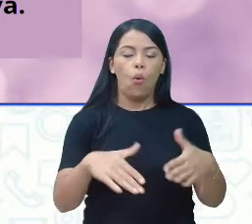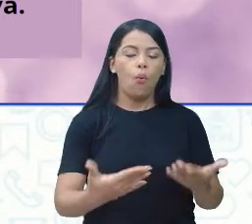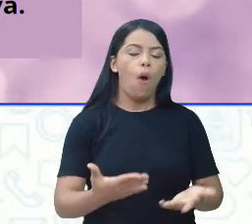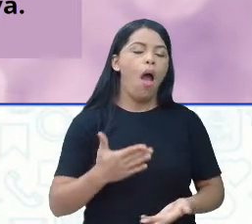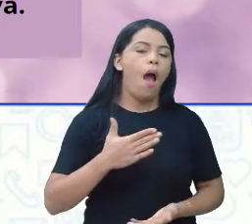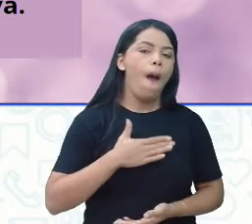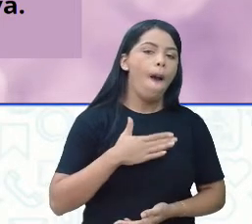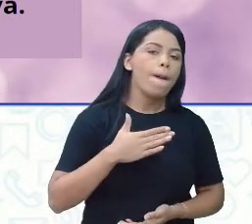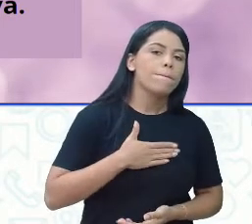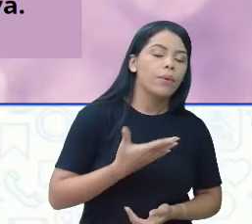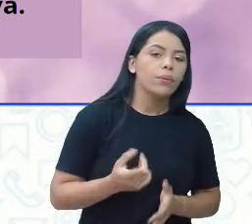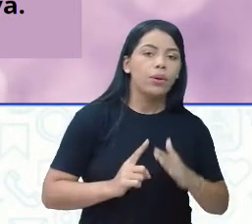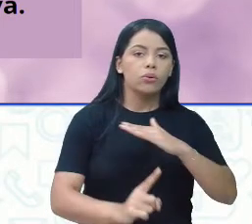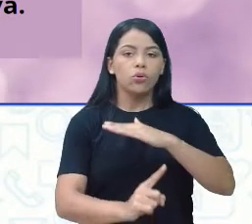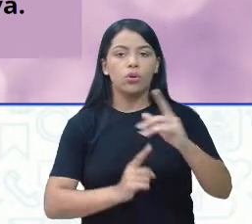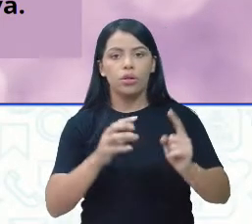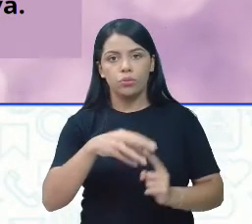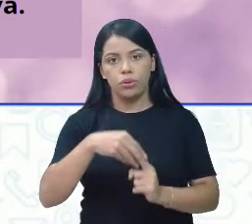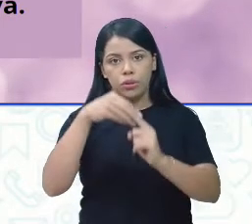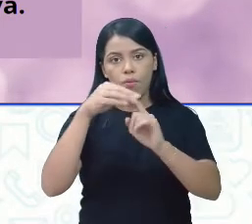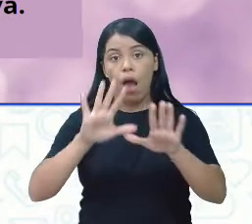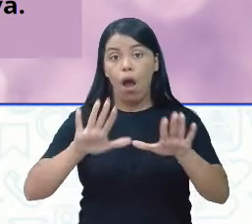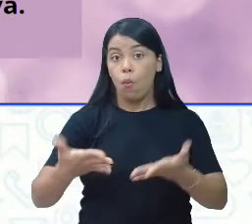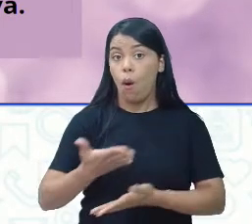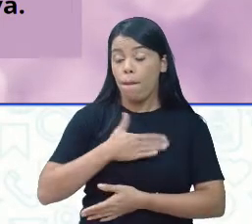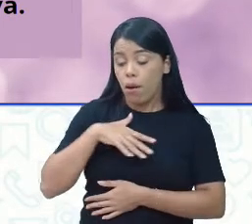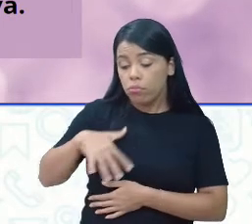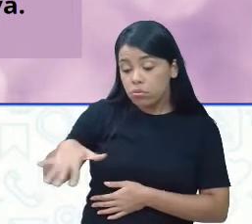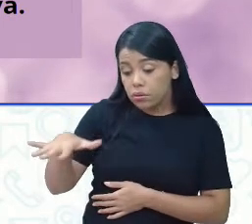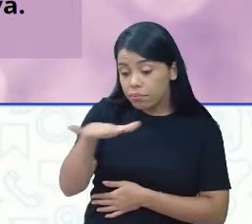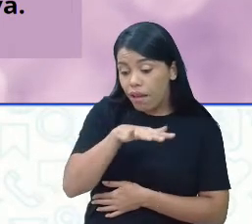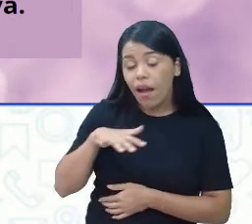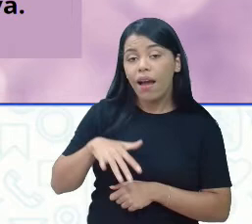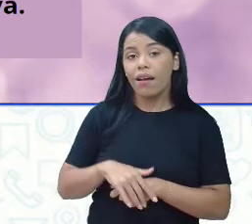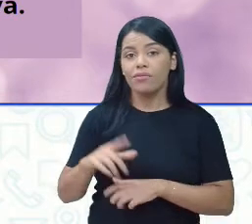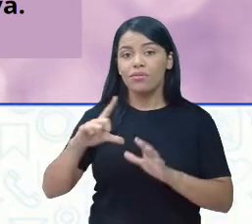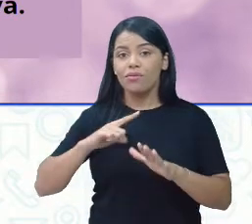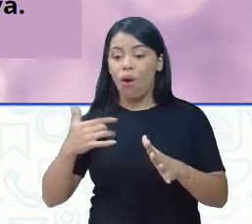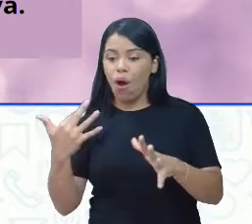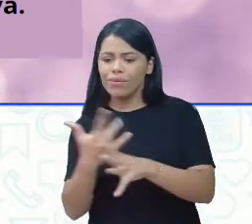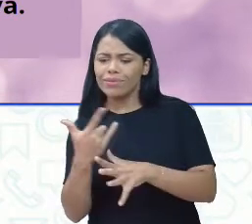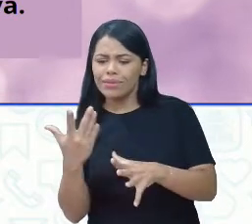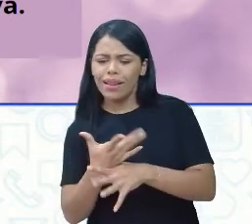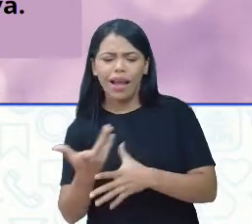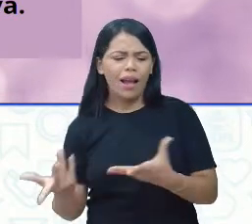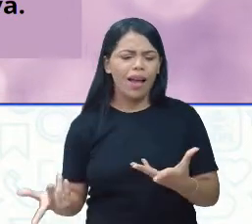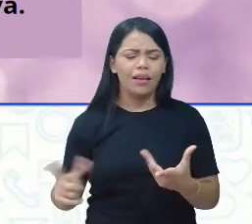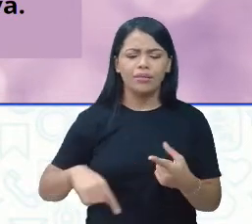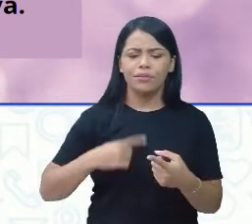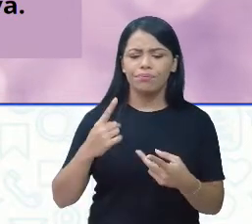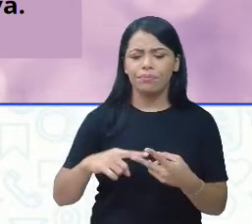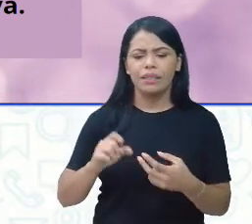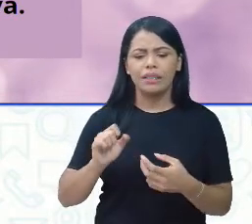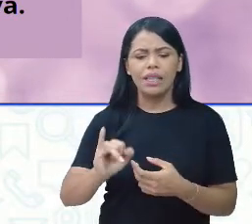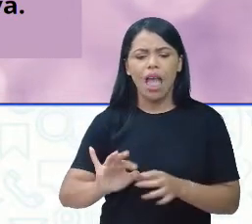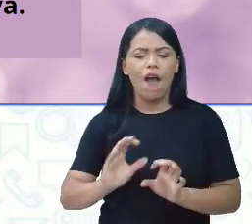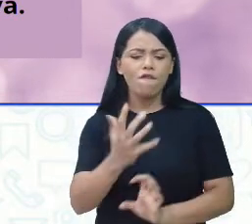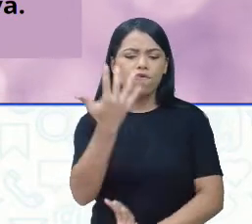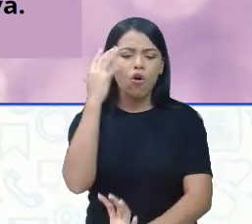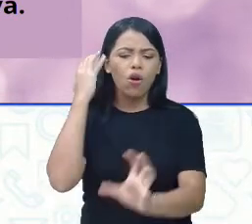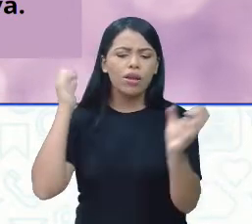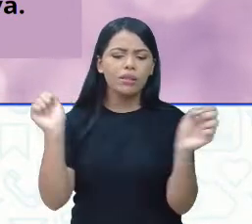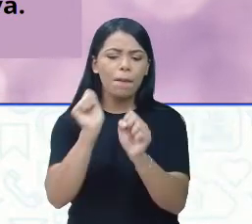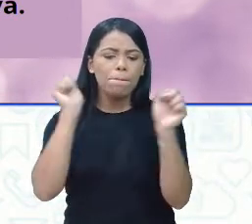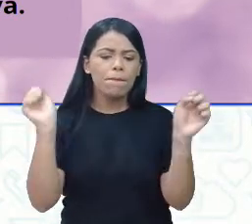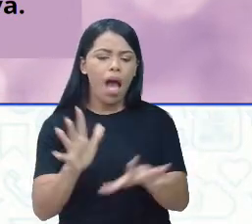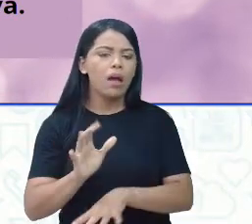personagens principais, qual é o meu espaço, ou seja, a cidade, o local, se é uma floresta mágica,